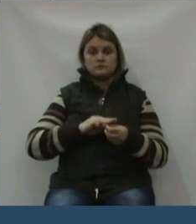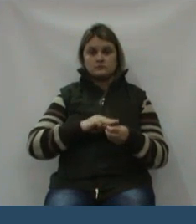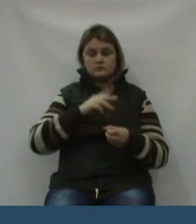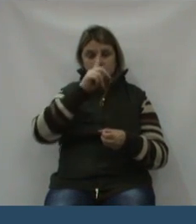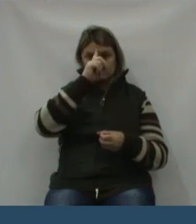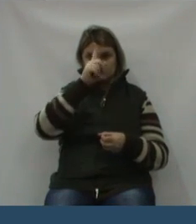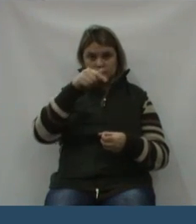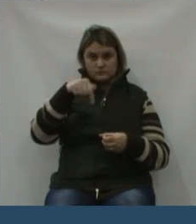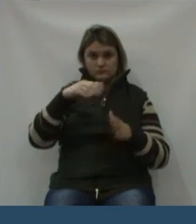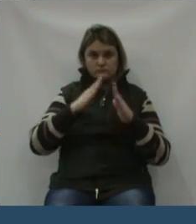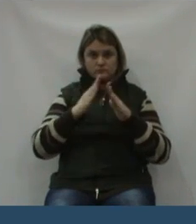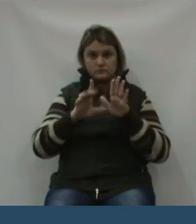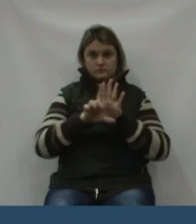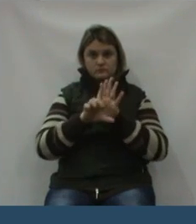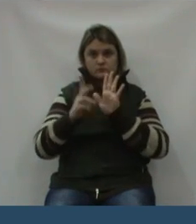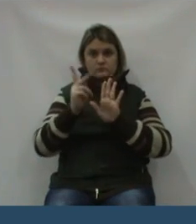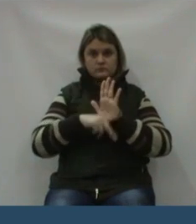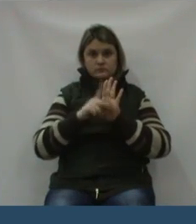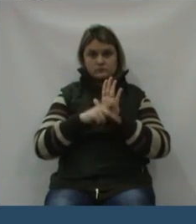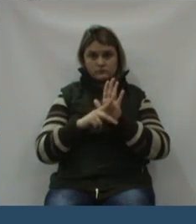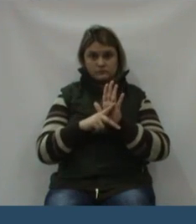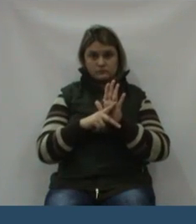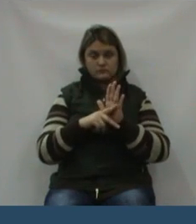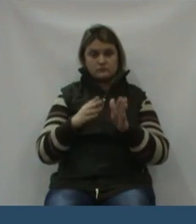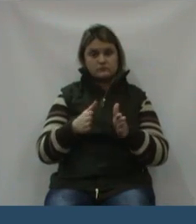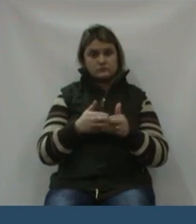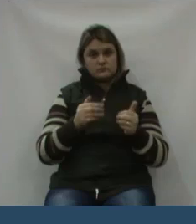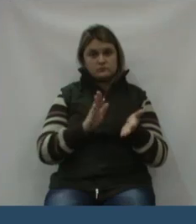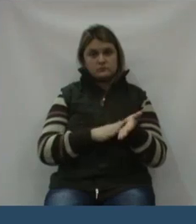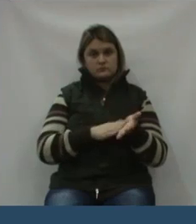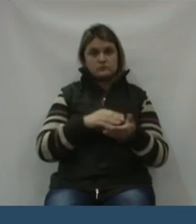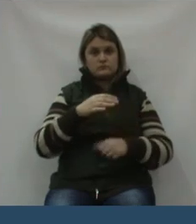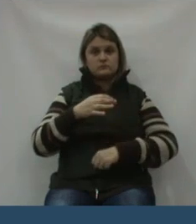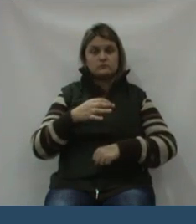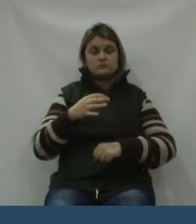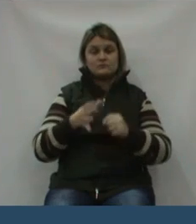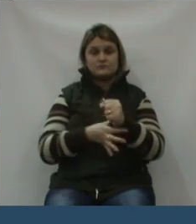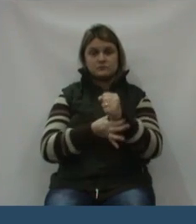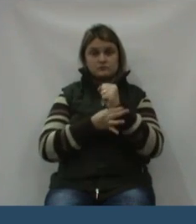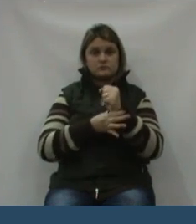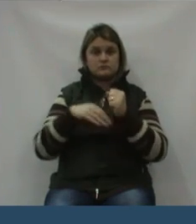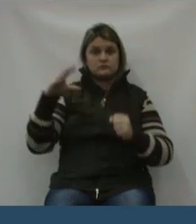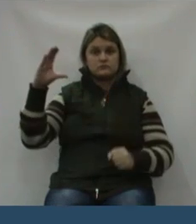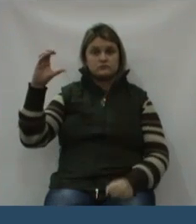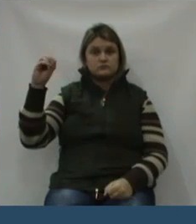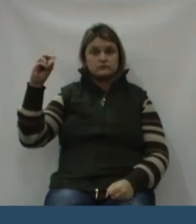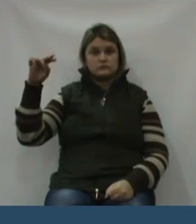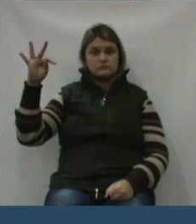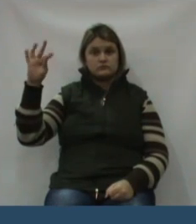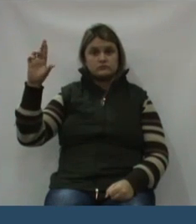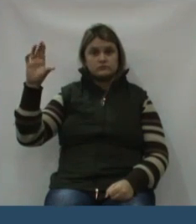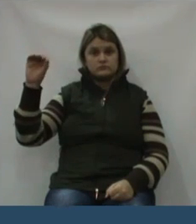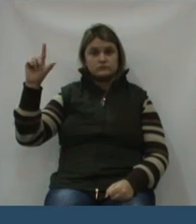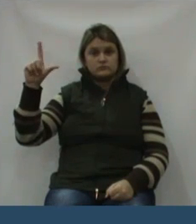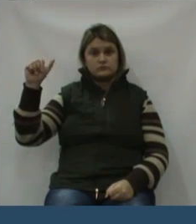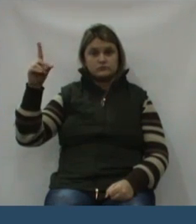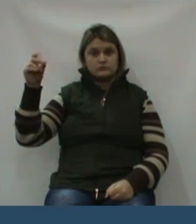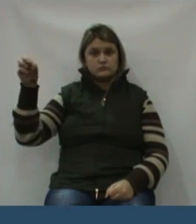a esta Casa de Leis um projeto exigindo que o controlador do município fosse um